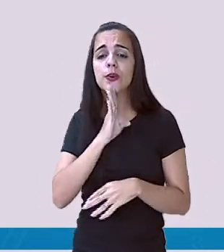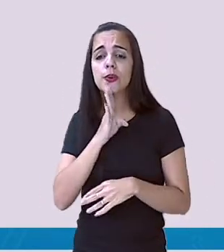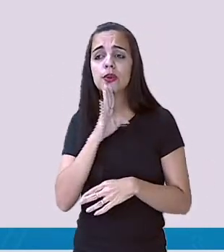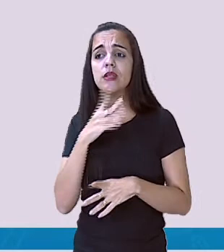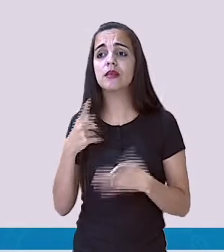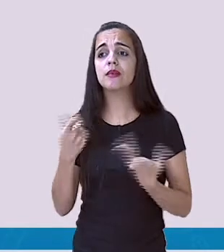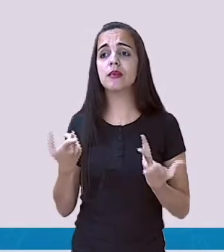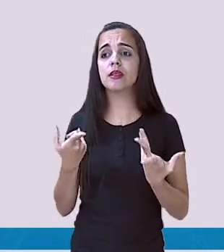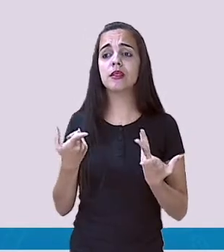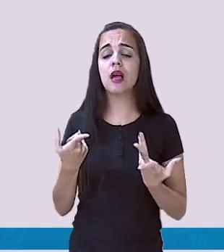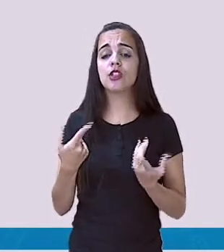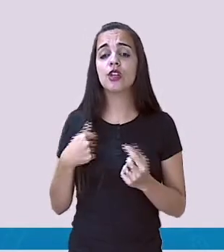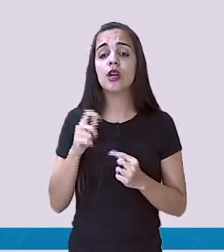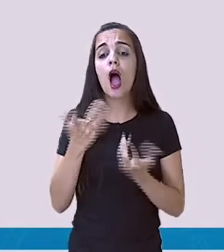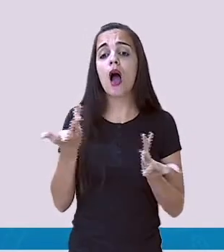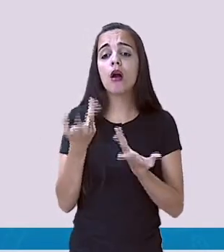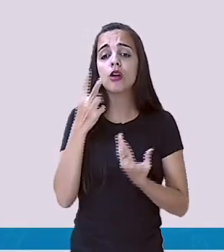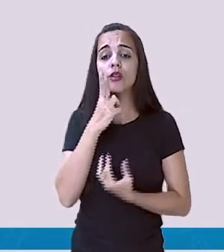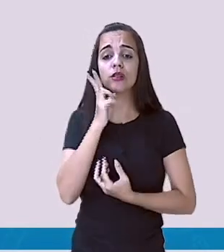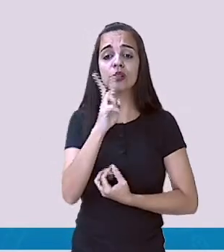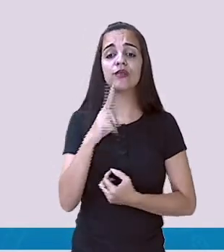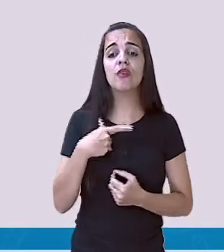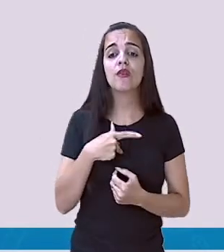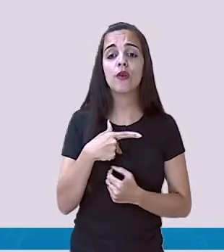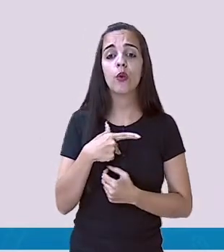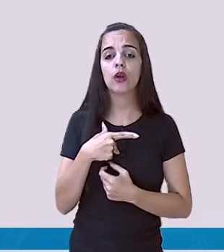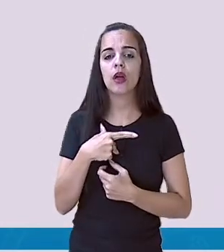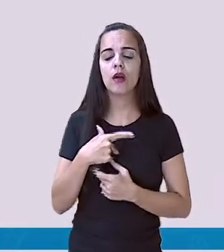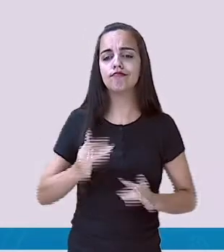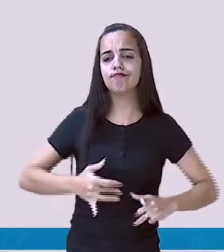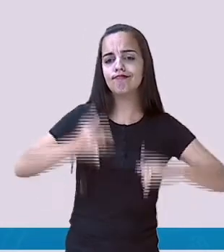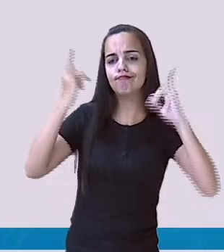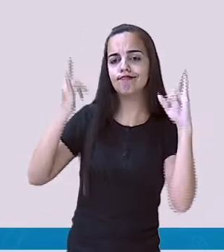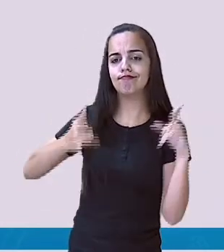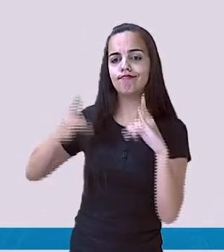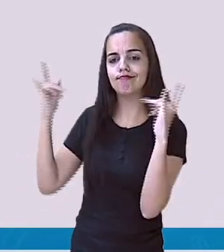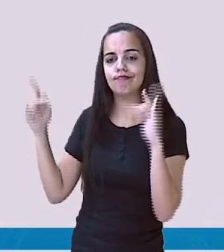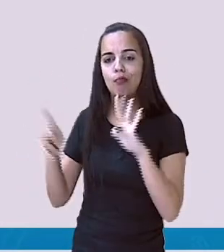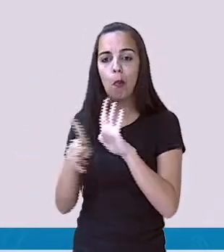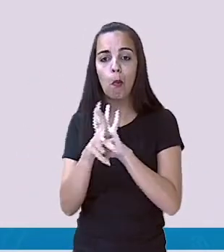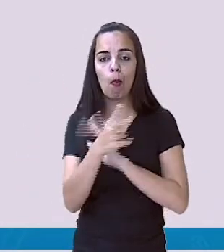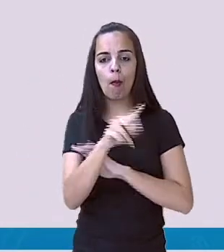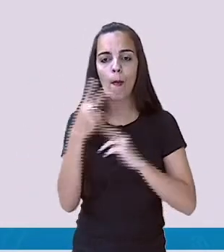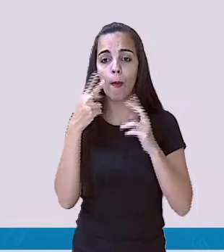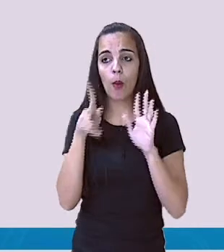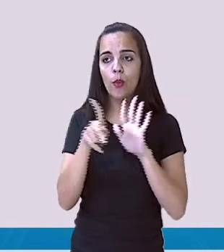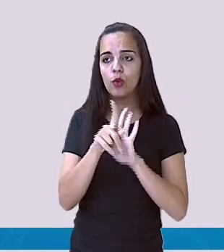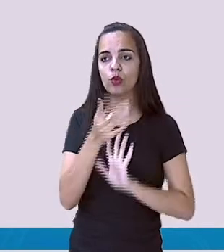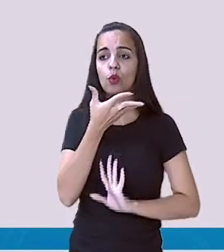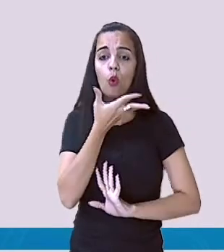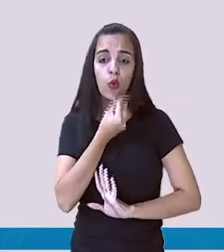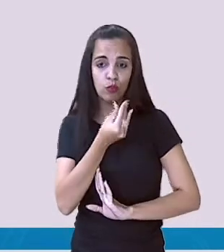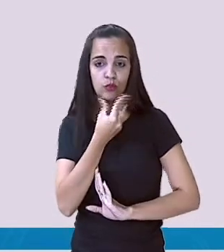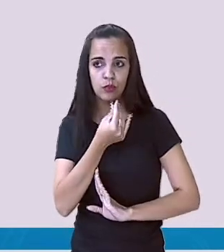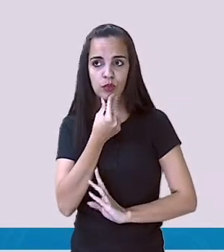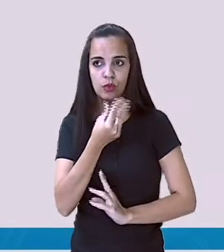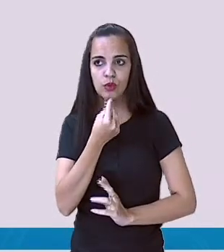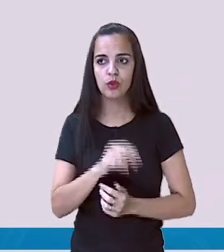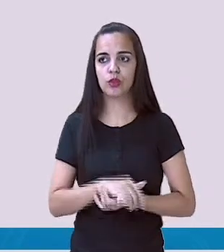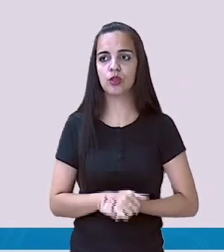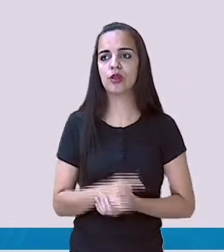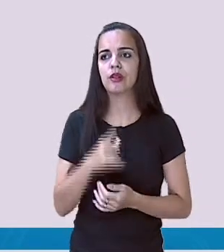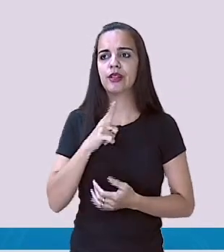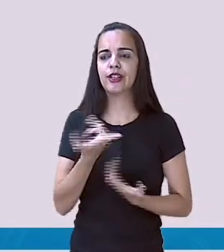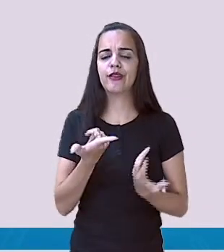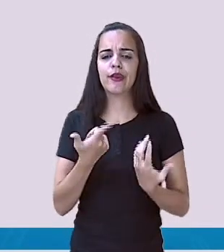que a paisagem das cidades ela nos promove, né? Então a gente consegue ver às vezes nas paisagens, tem